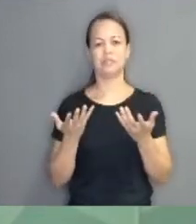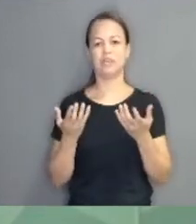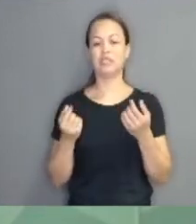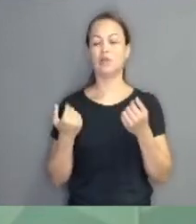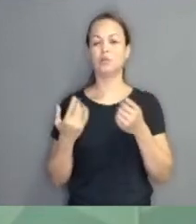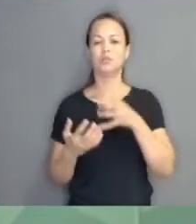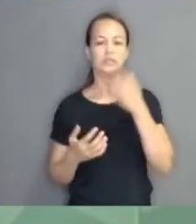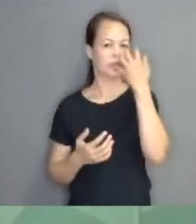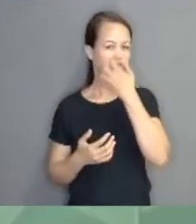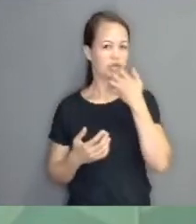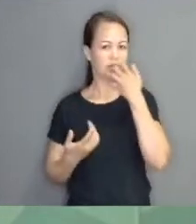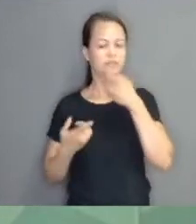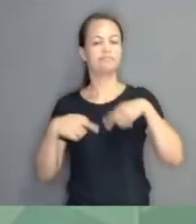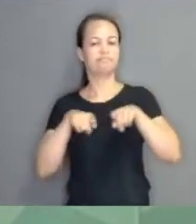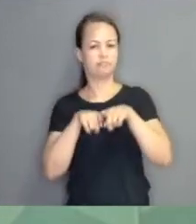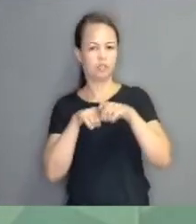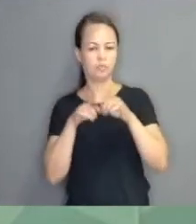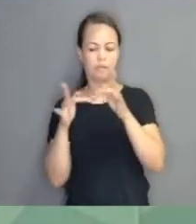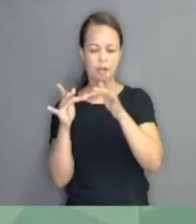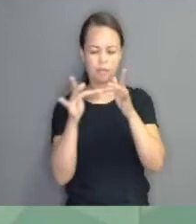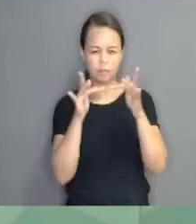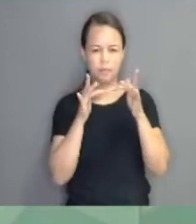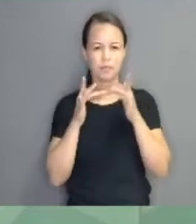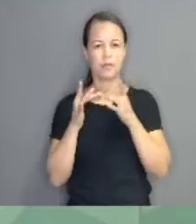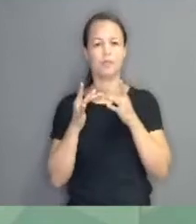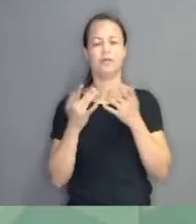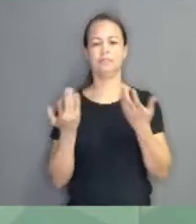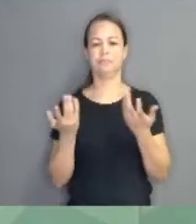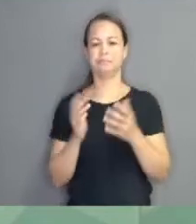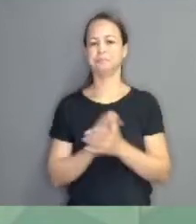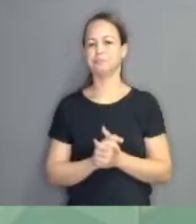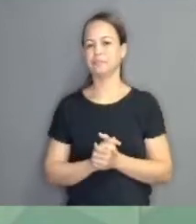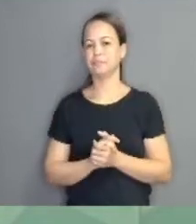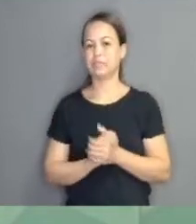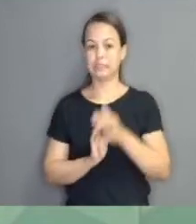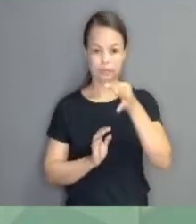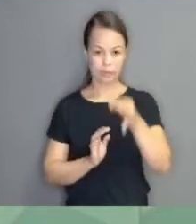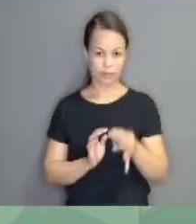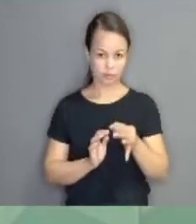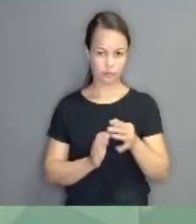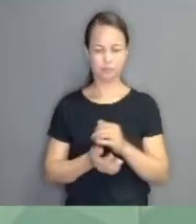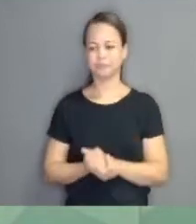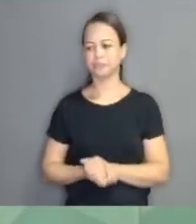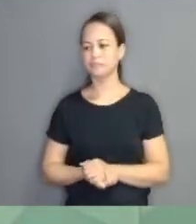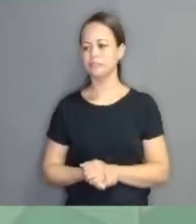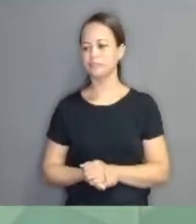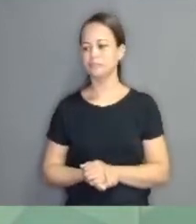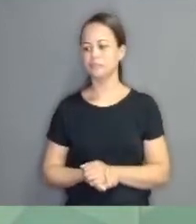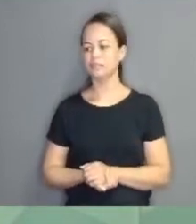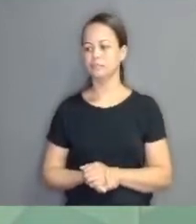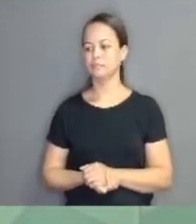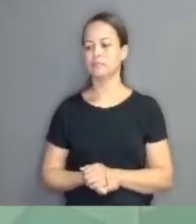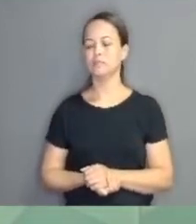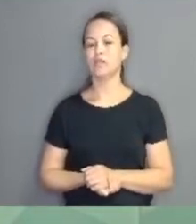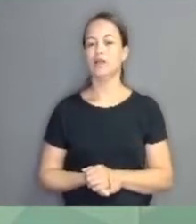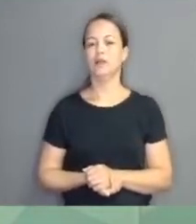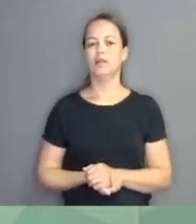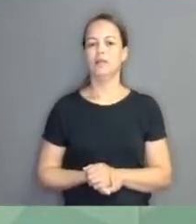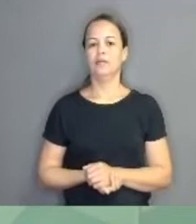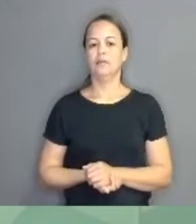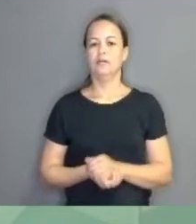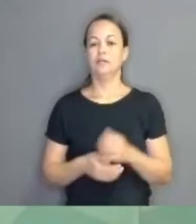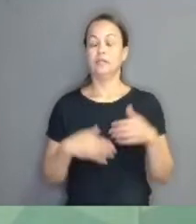encontrar palavras que rimam Tá certo pessoal hoje eu trouxe para vocês aqui